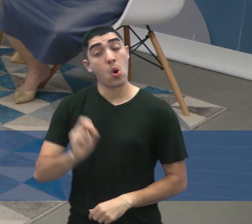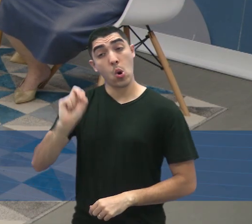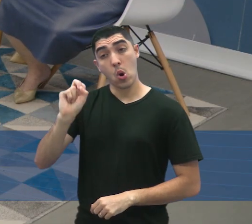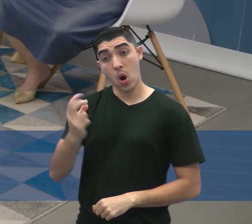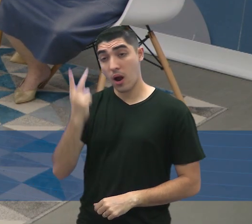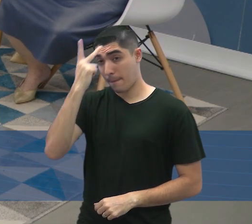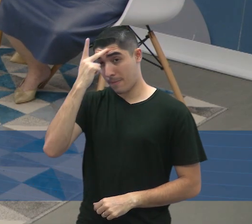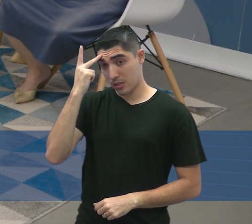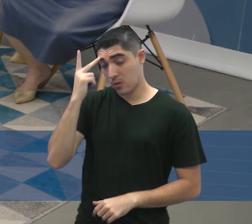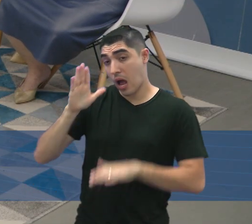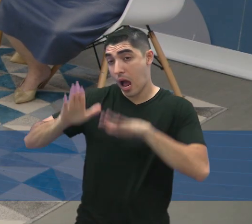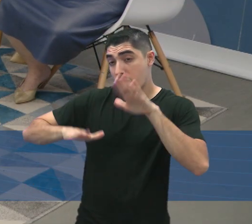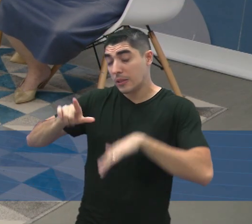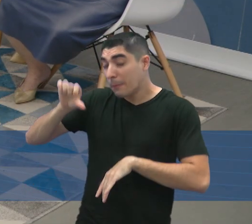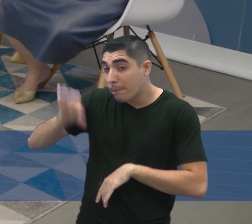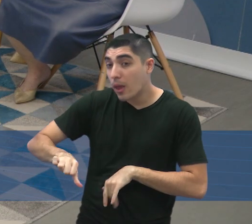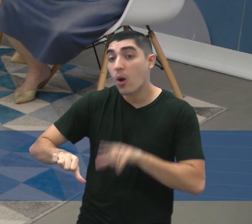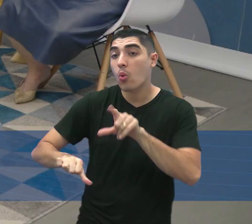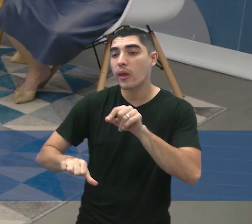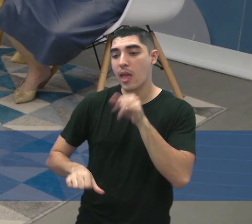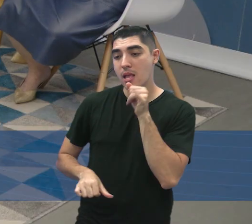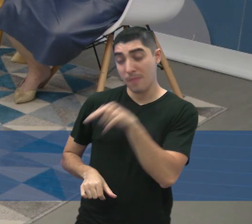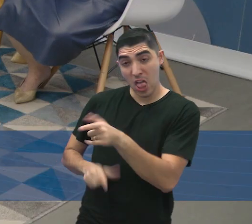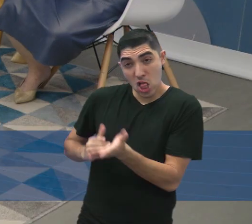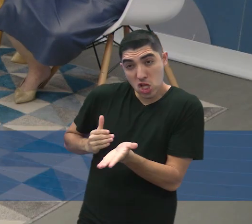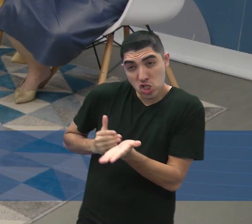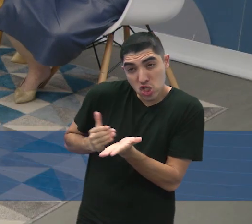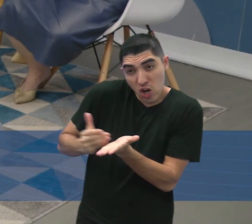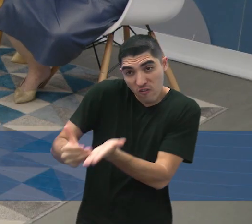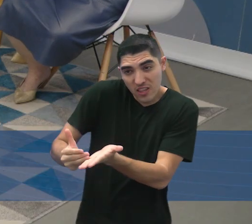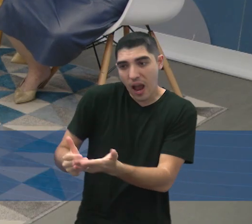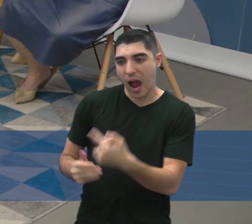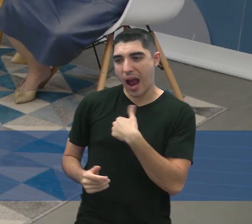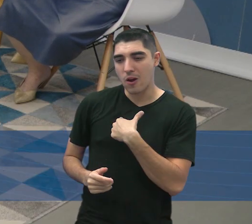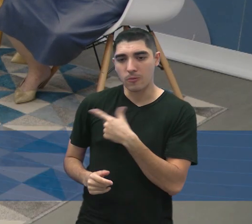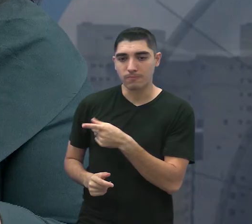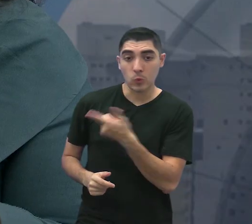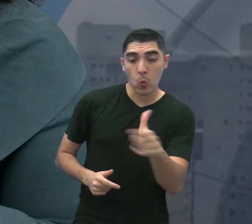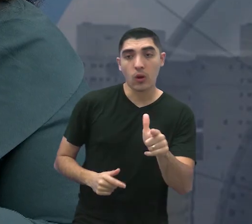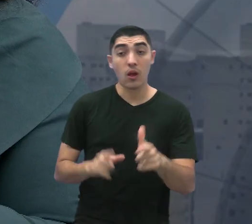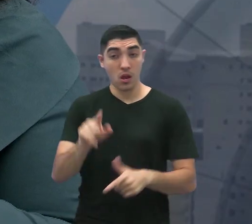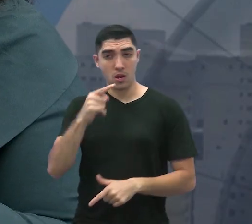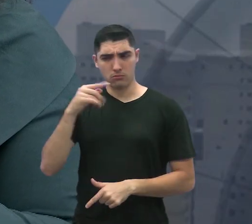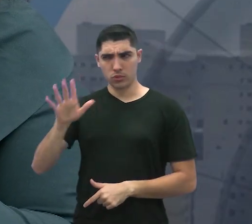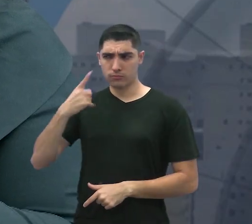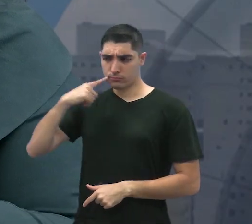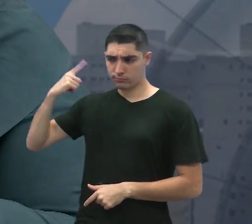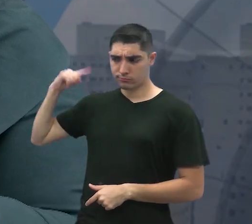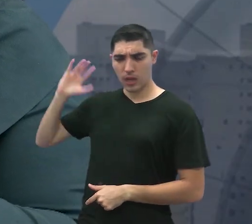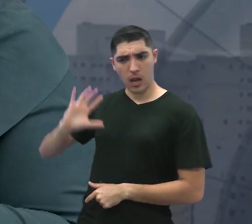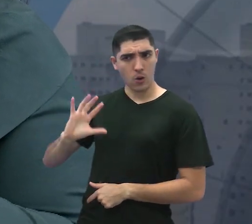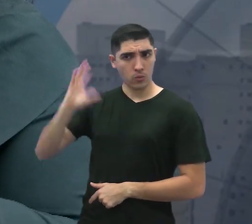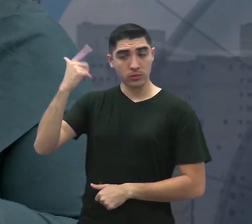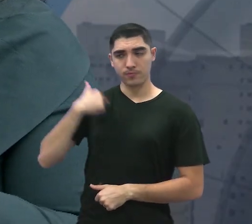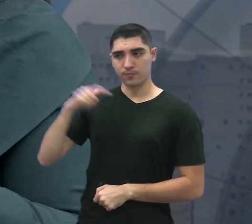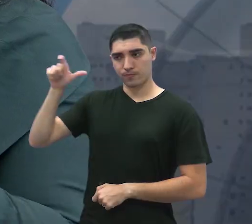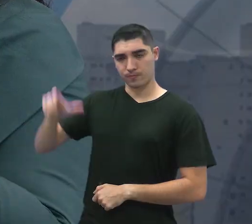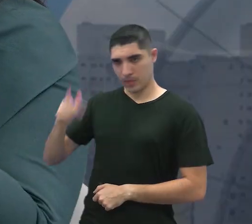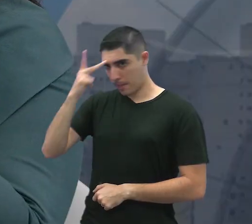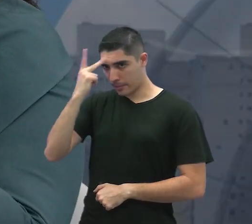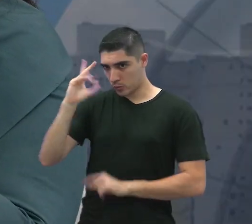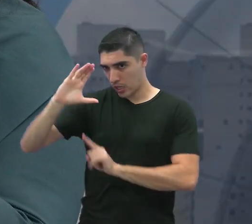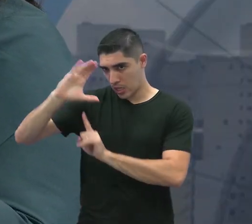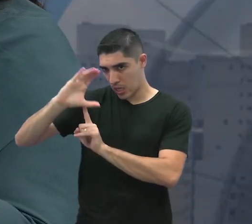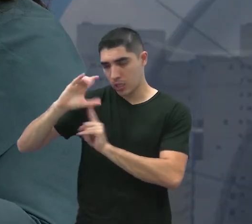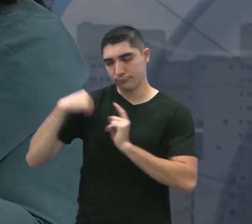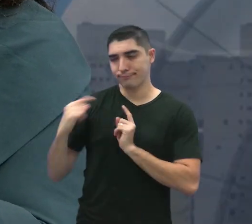quando a pessoa começa a usar uma dívida para pagar a outra. E eu agora, recentemente, eu tive um caso que eu atendi que a pessoa tinha